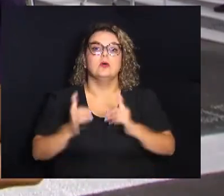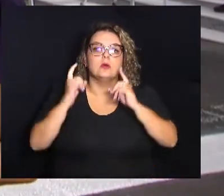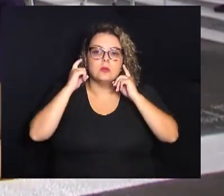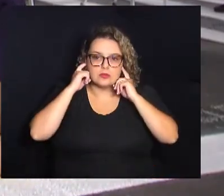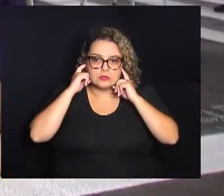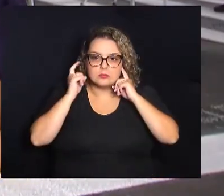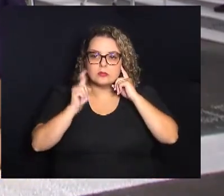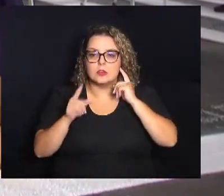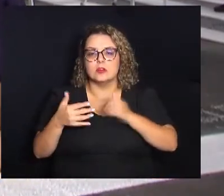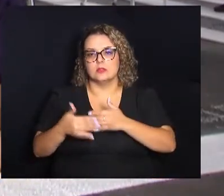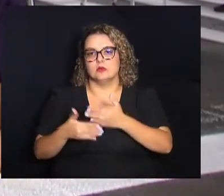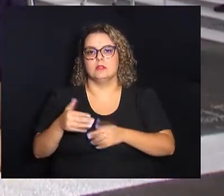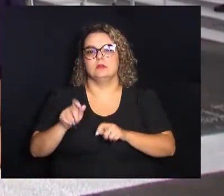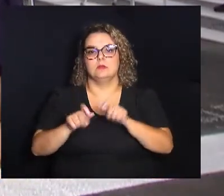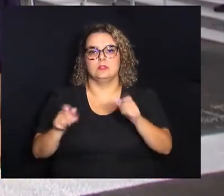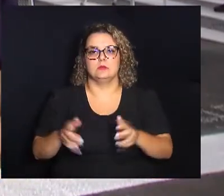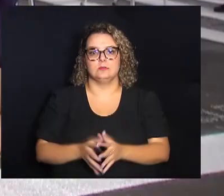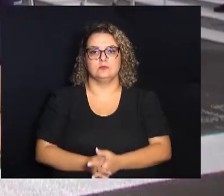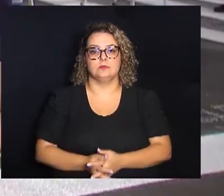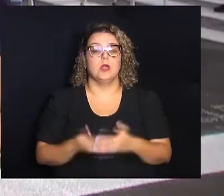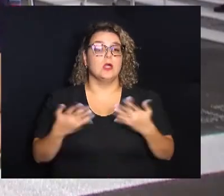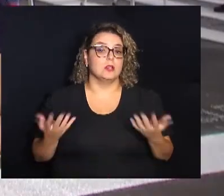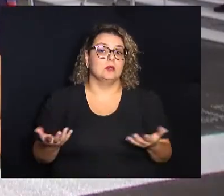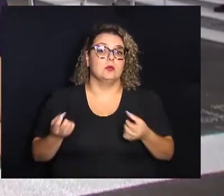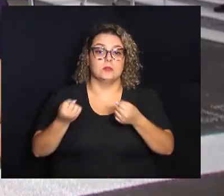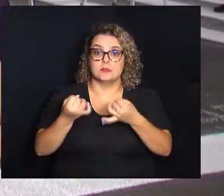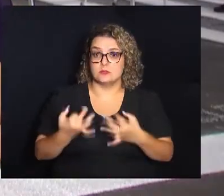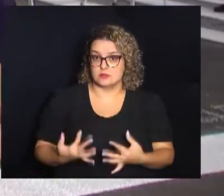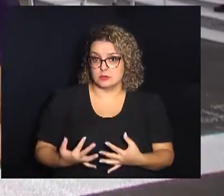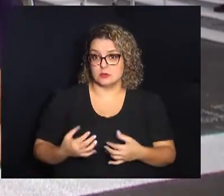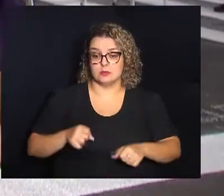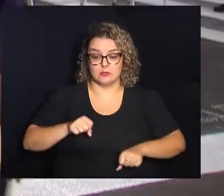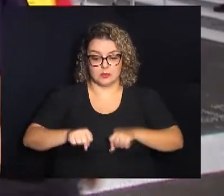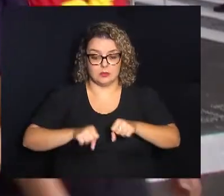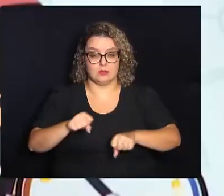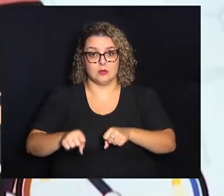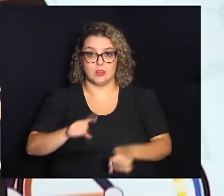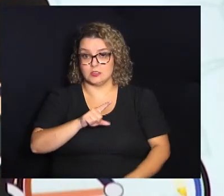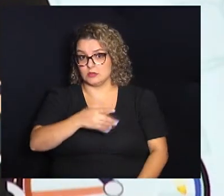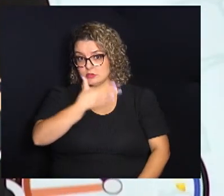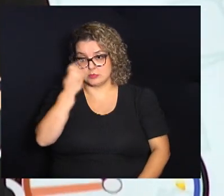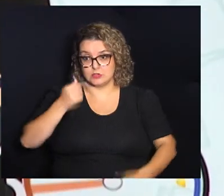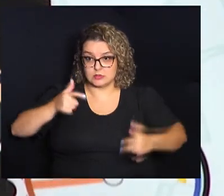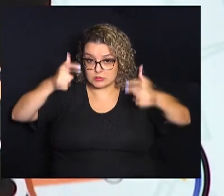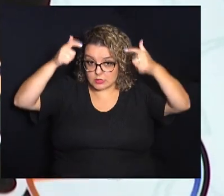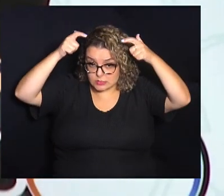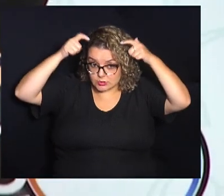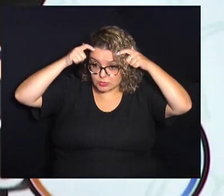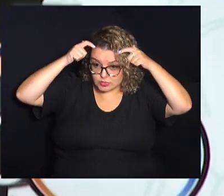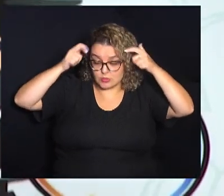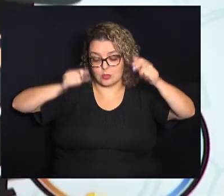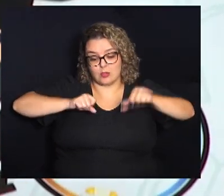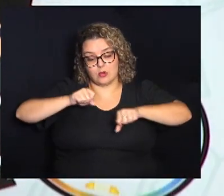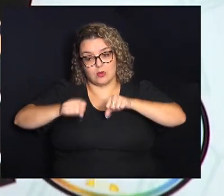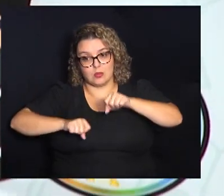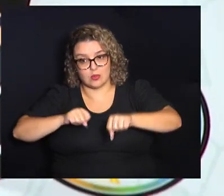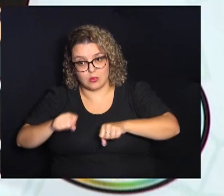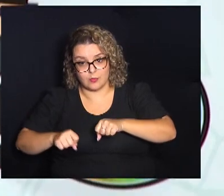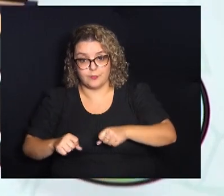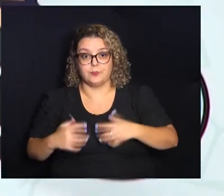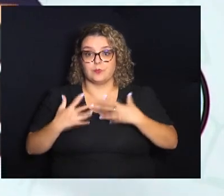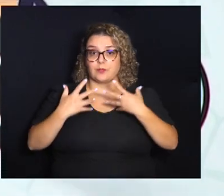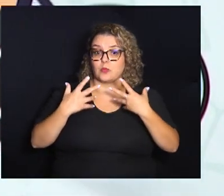não incomodar as outras pessoas. Bom, vamos lá, orientações também para os ciclistas, não se esqueça de usar o capacete ao pedalar,